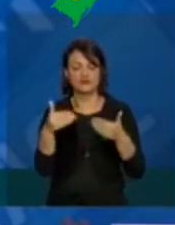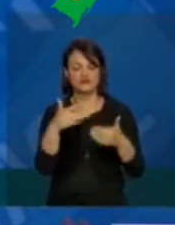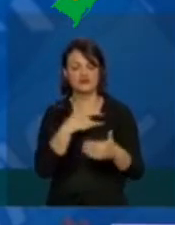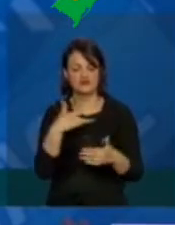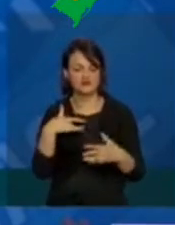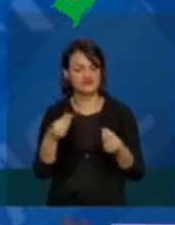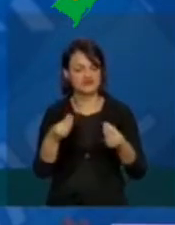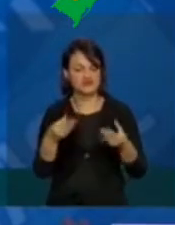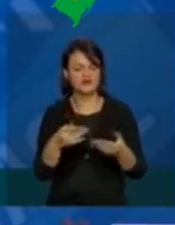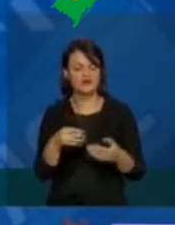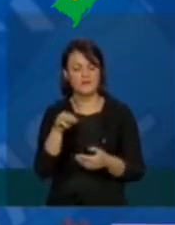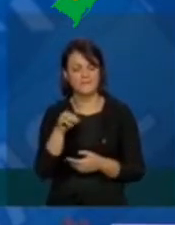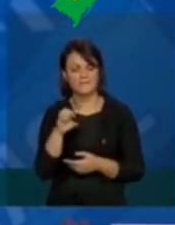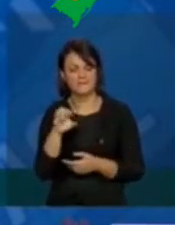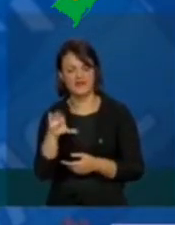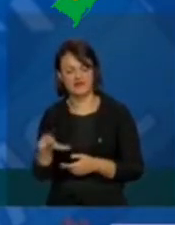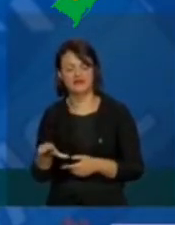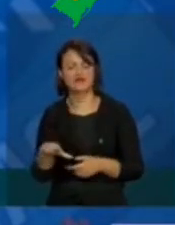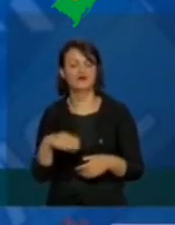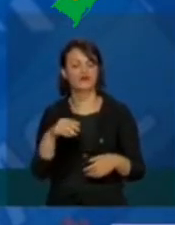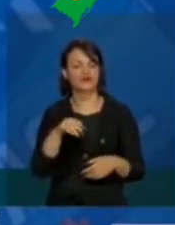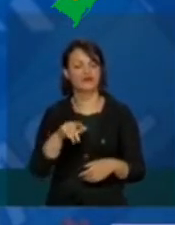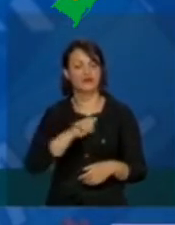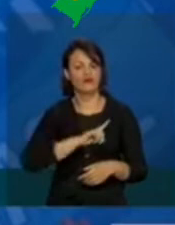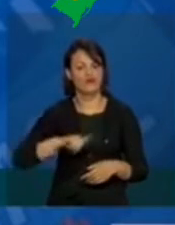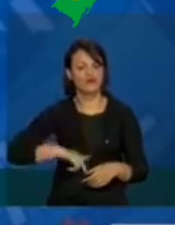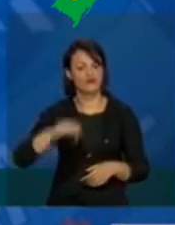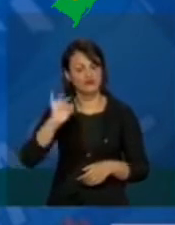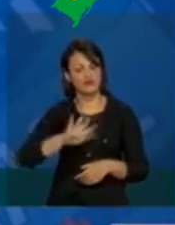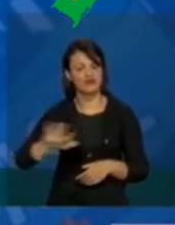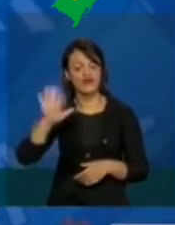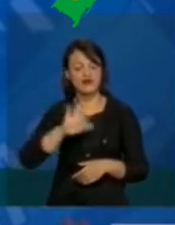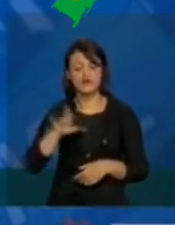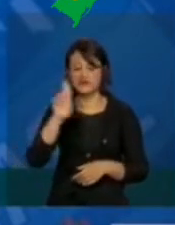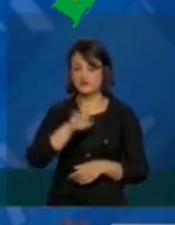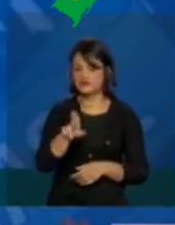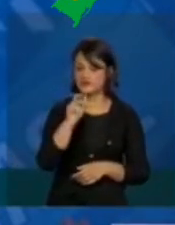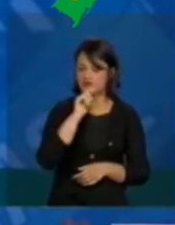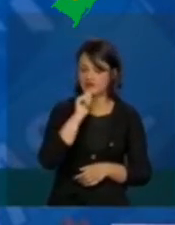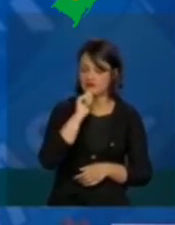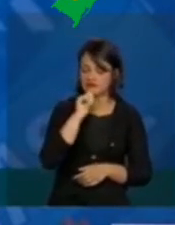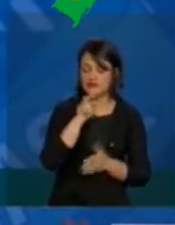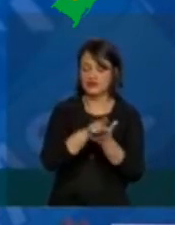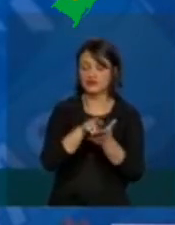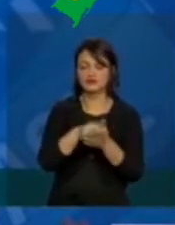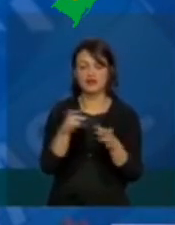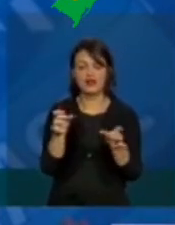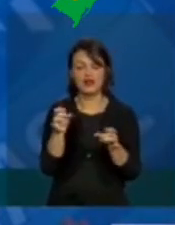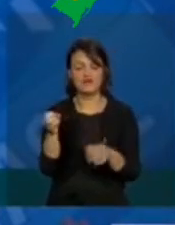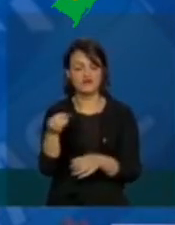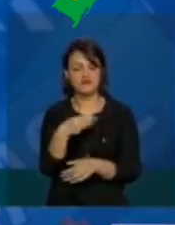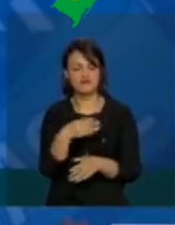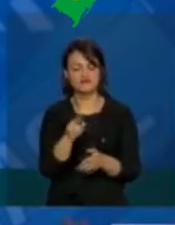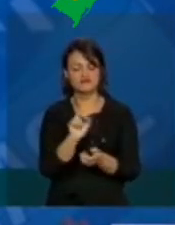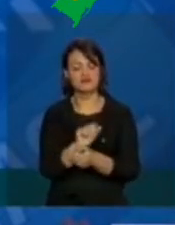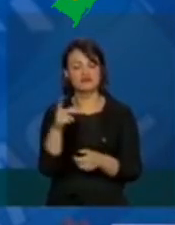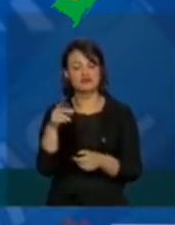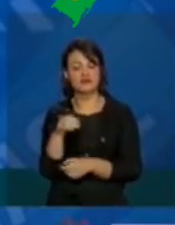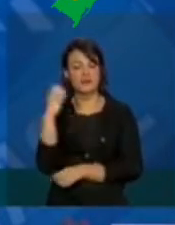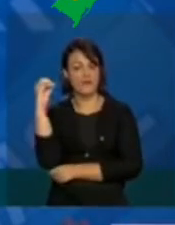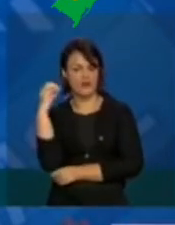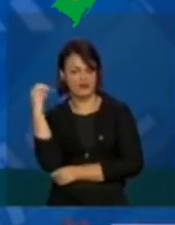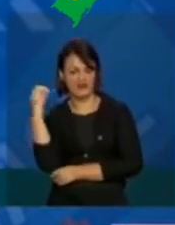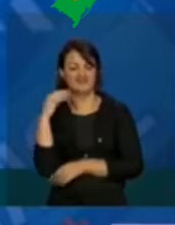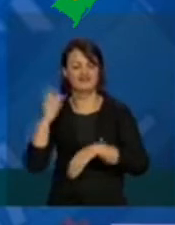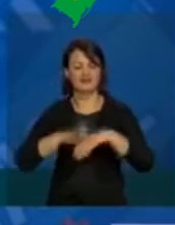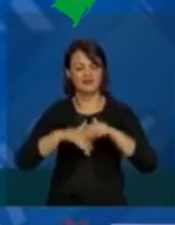Saúde, do MEC, do Governo Federal, e ainda nem começou a utilizar esses leitos. Então, Porto Alegre tem uma capacidade muito grande.